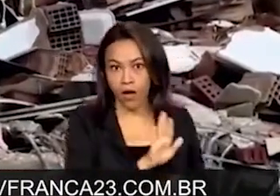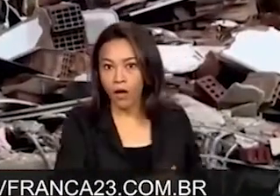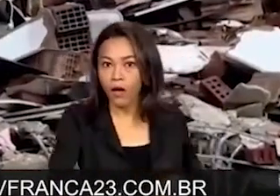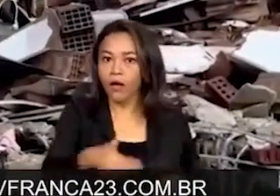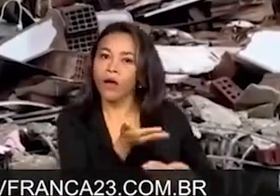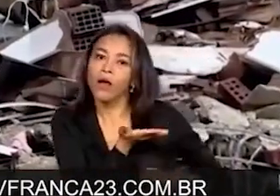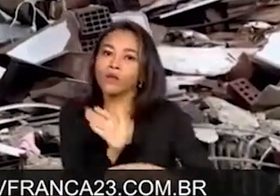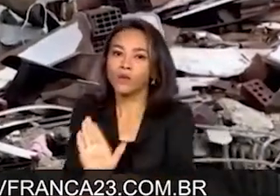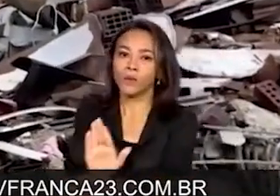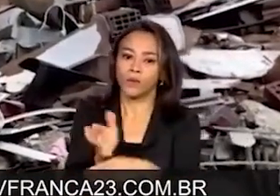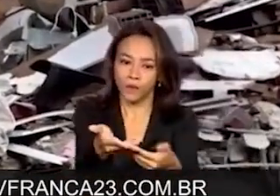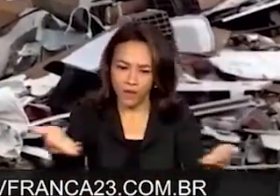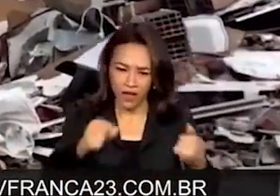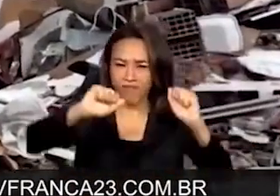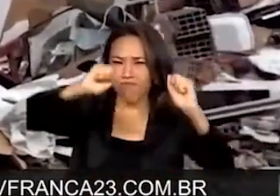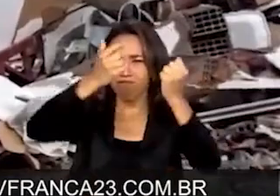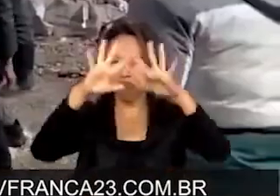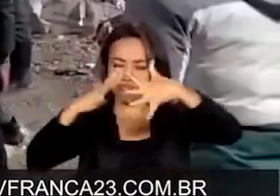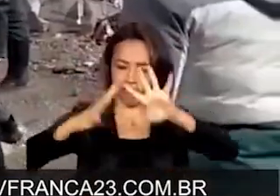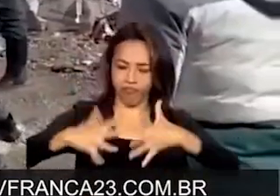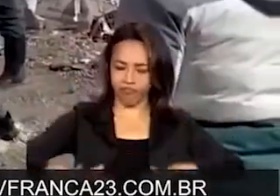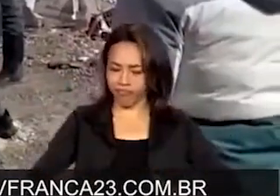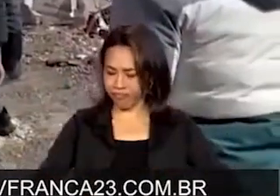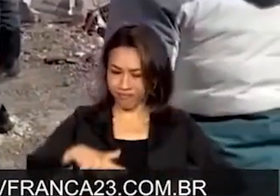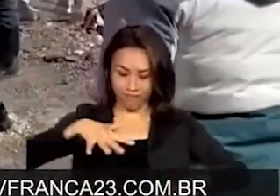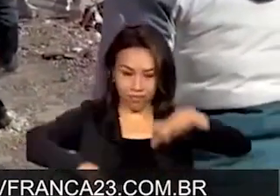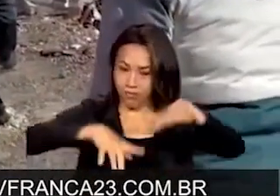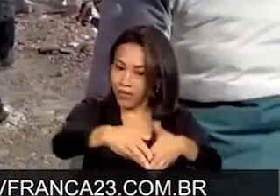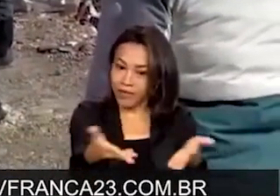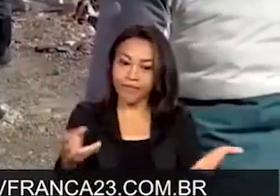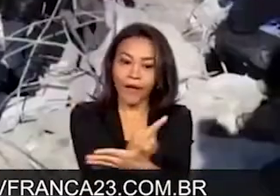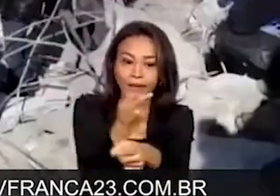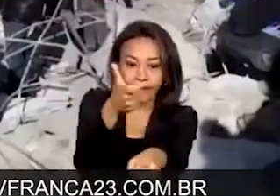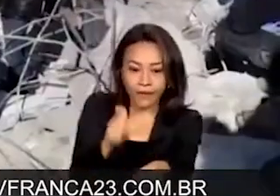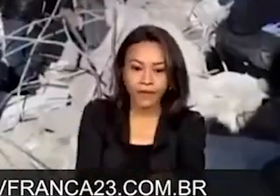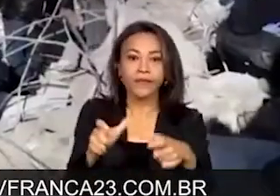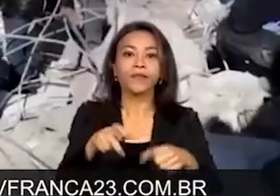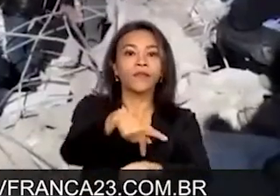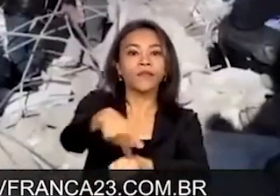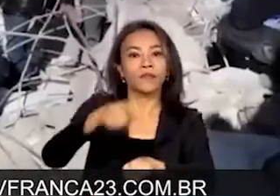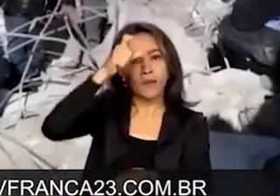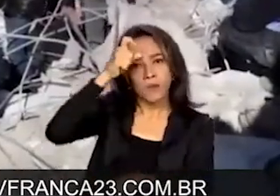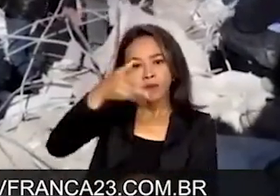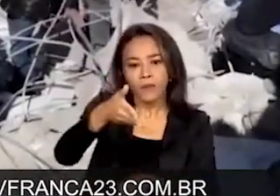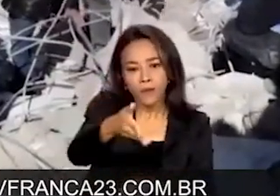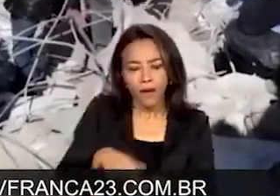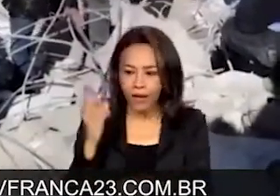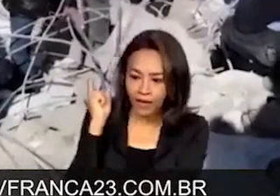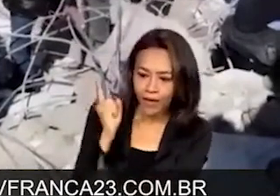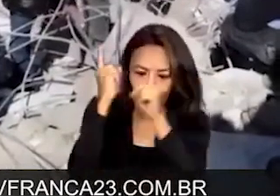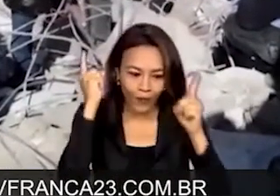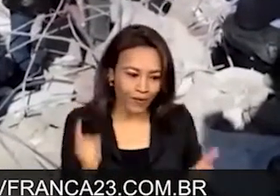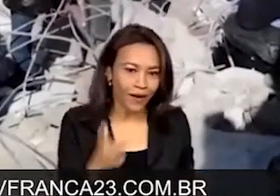trabalho de salvamento em estruturas colapsadas, como no caso da Turquia, o que amplia as chances de